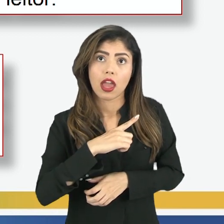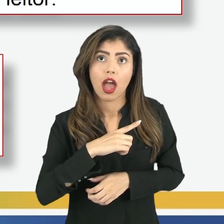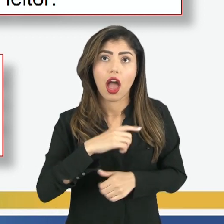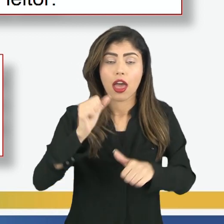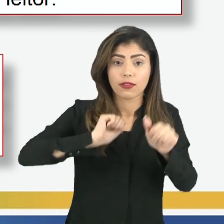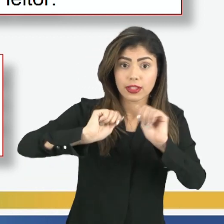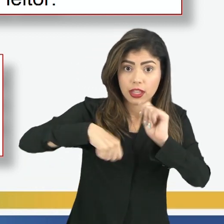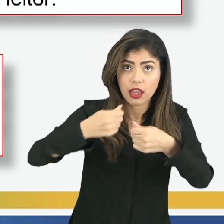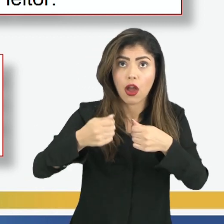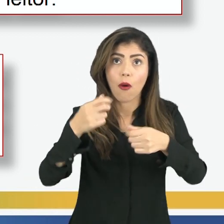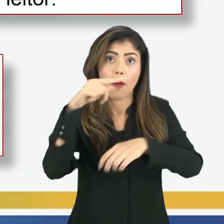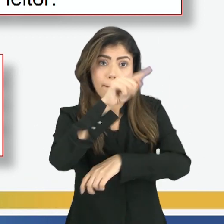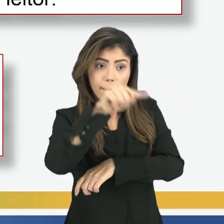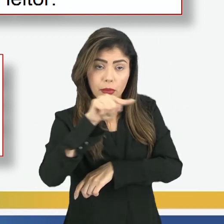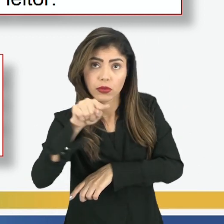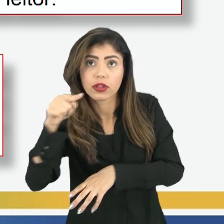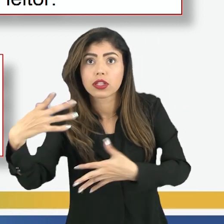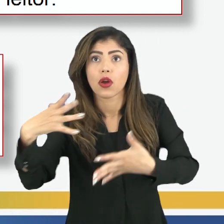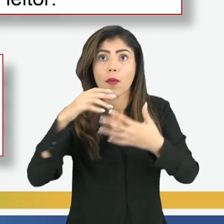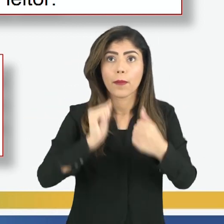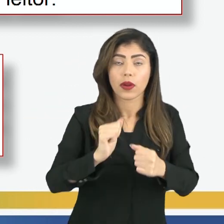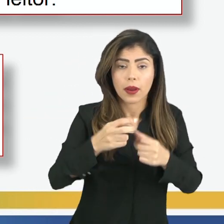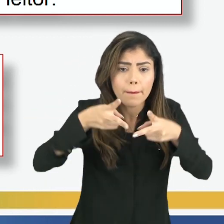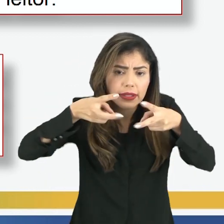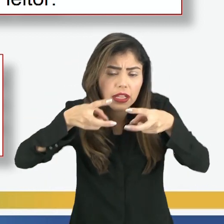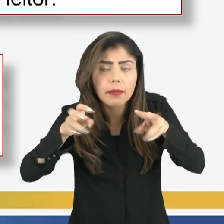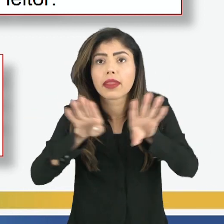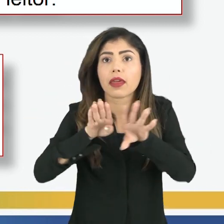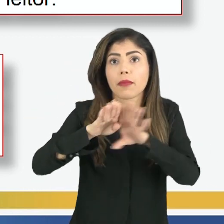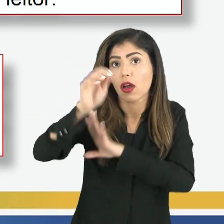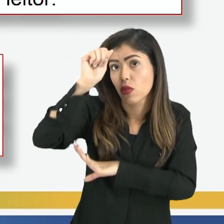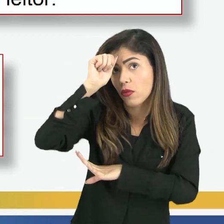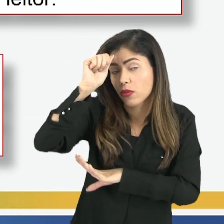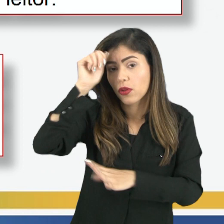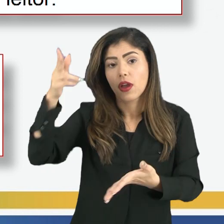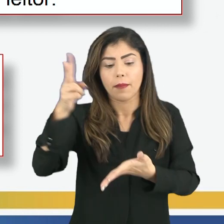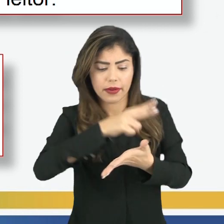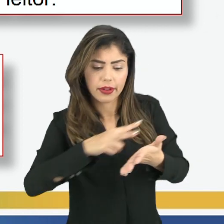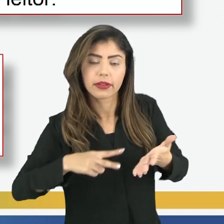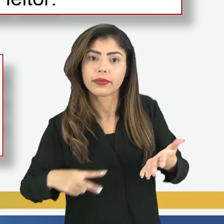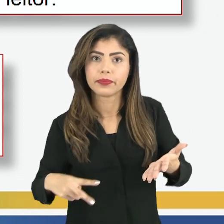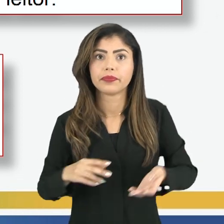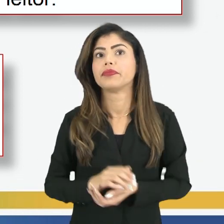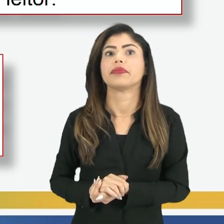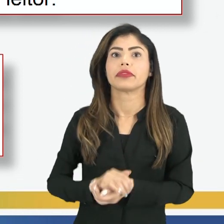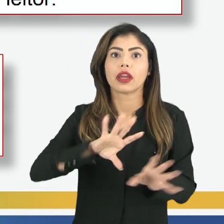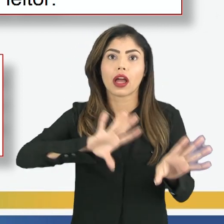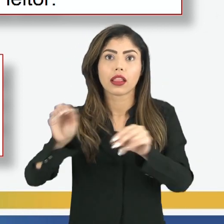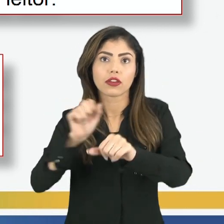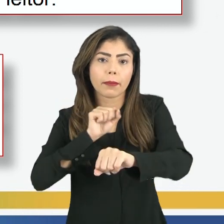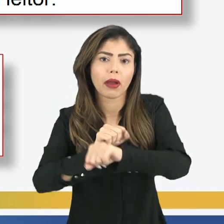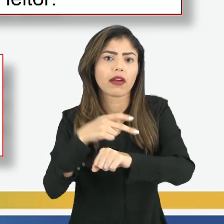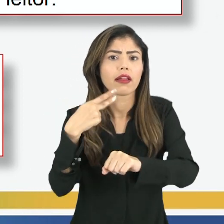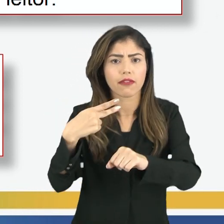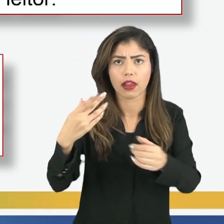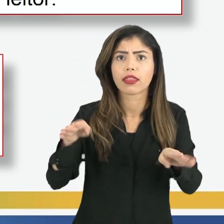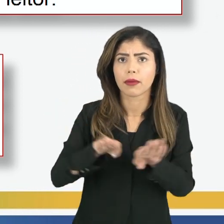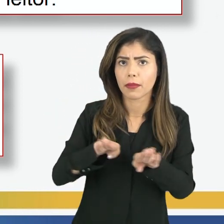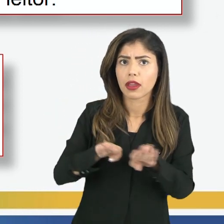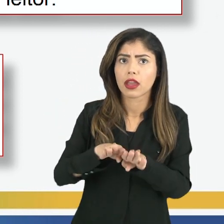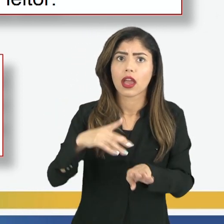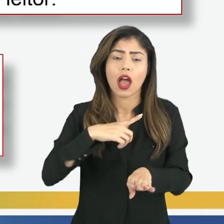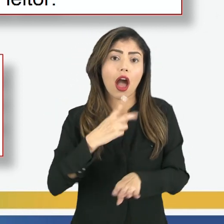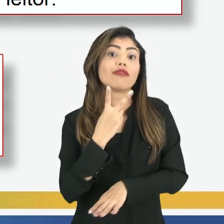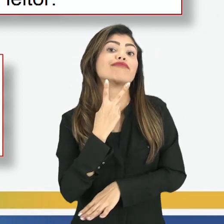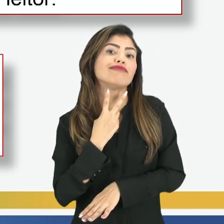de pontuação, é possível perceber as intenções do autor para com o seu leitor. Além de pausa na fala, a entonação